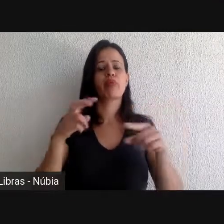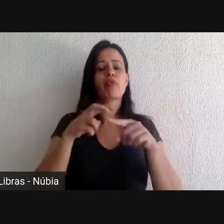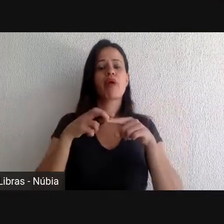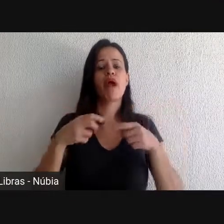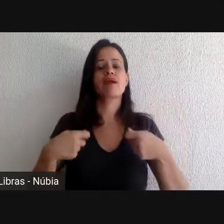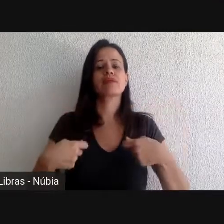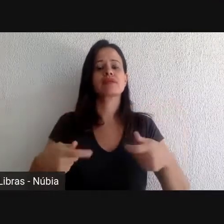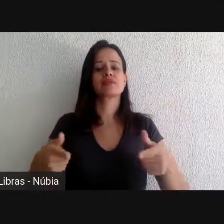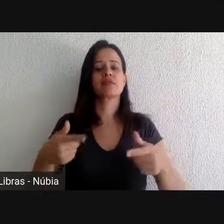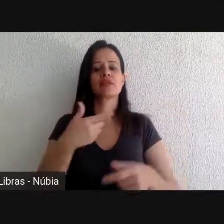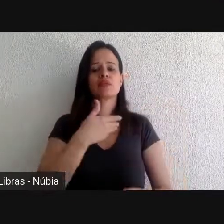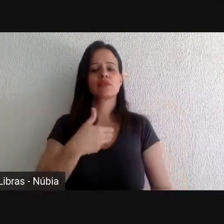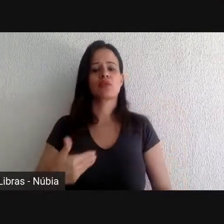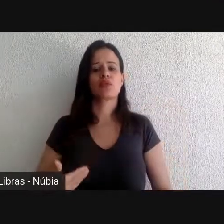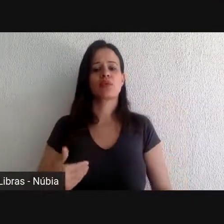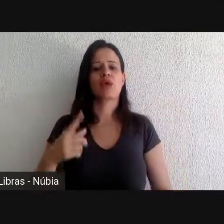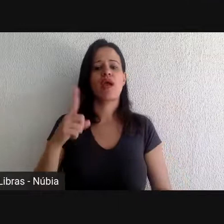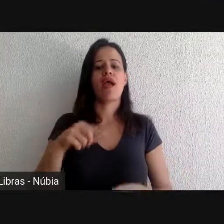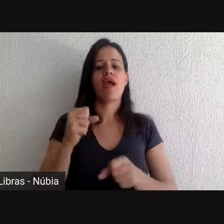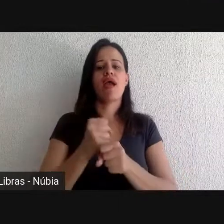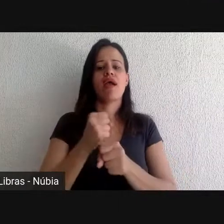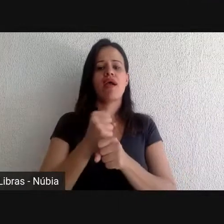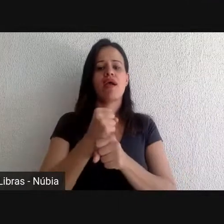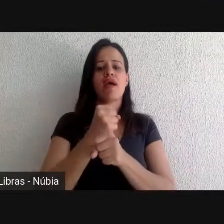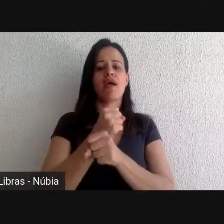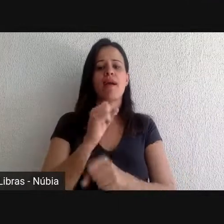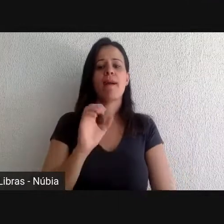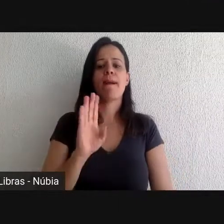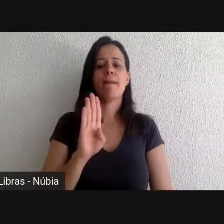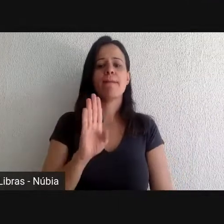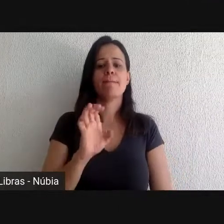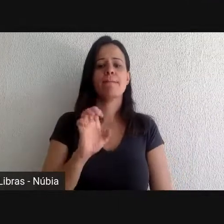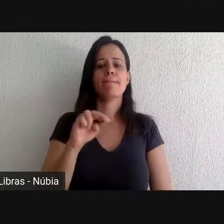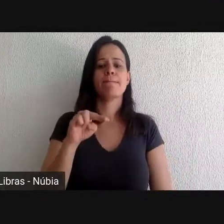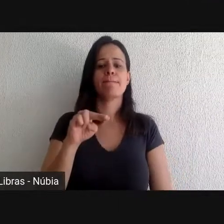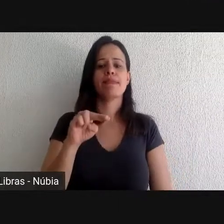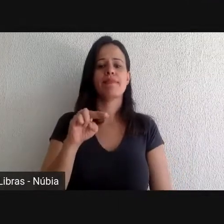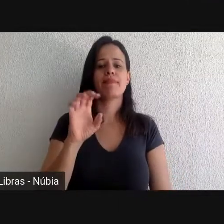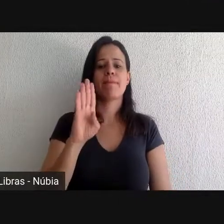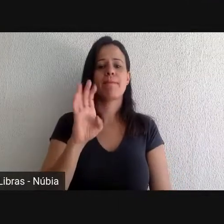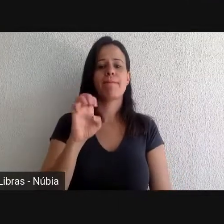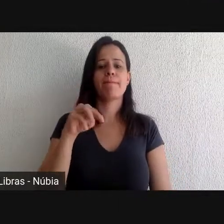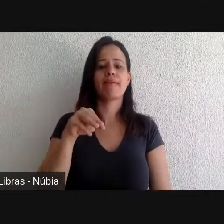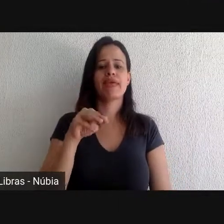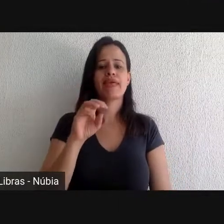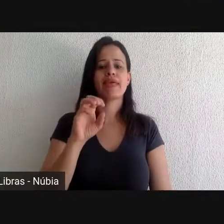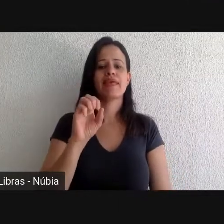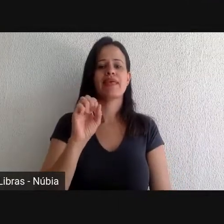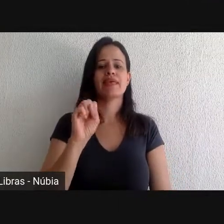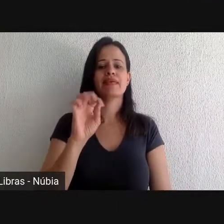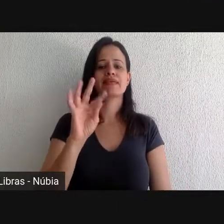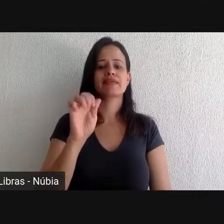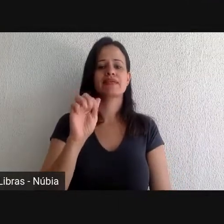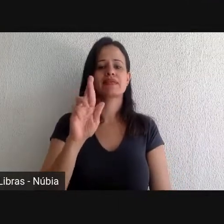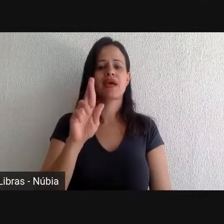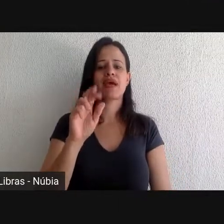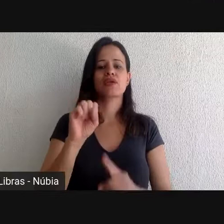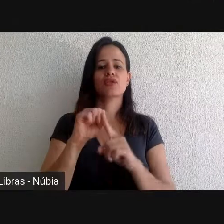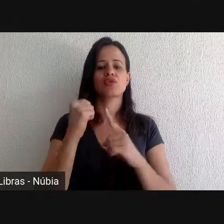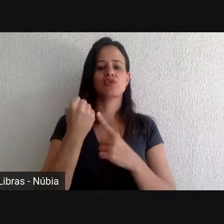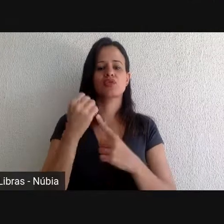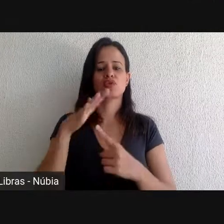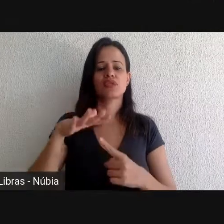à construção do chamado estado de bem-estar social, né? O welfare state.